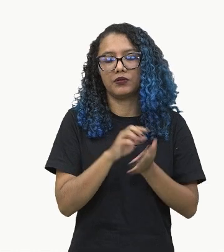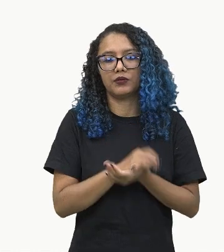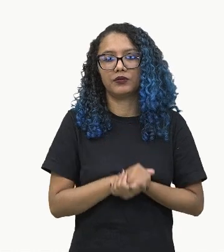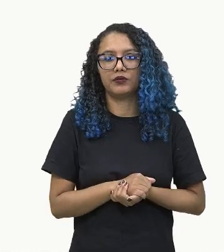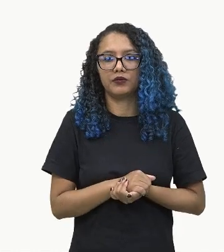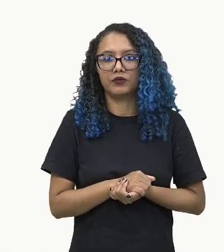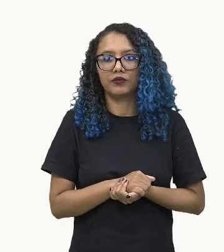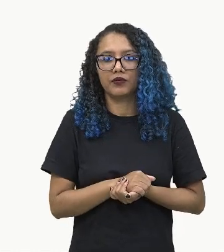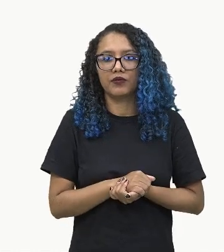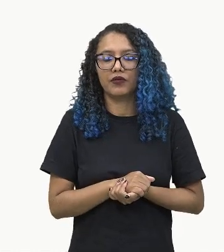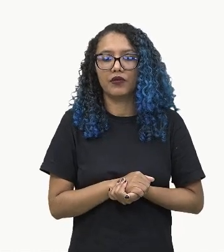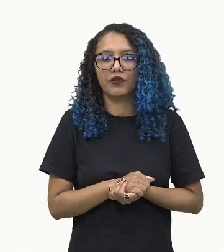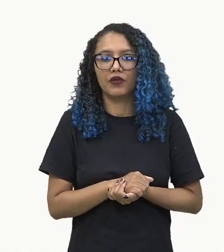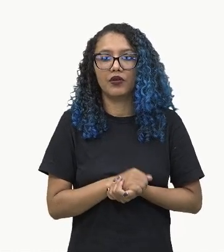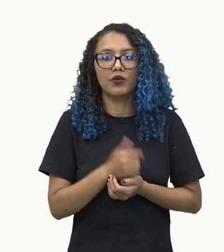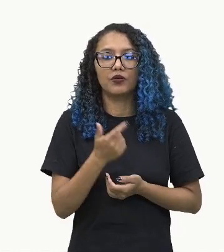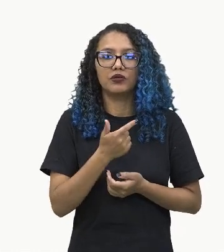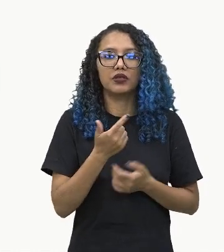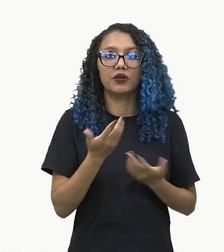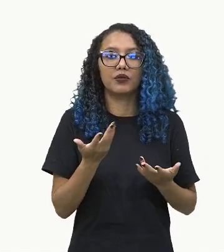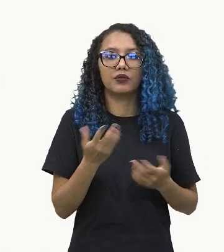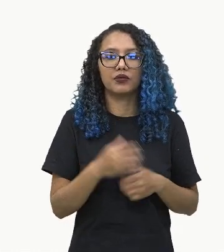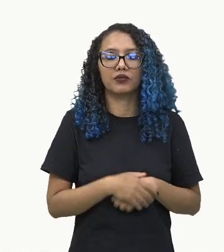E quem é meu segundo termo?